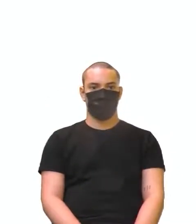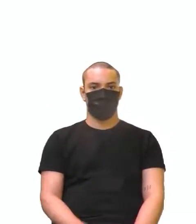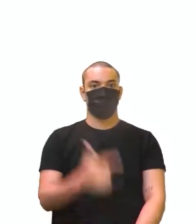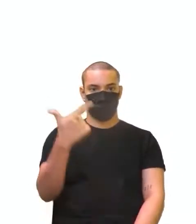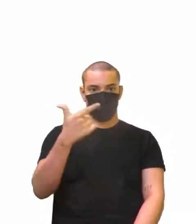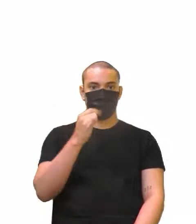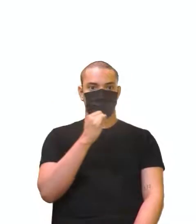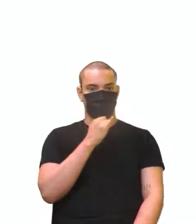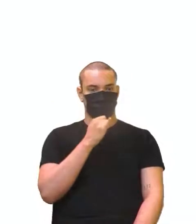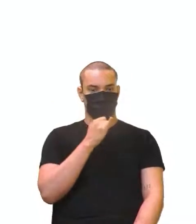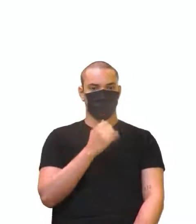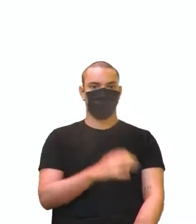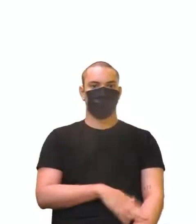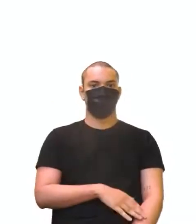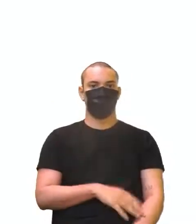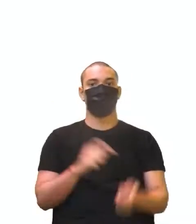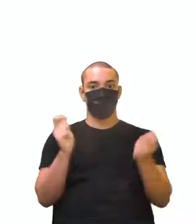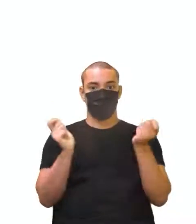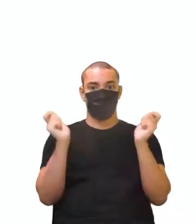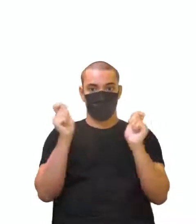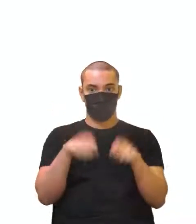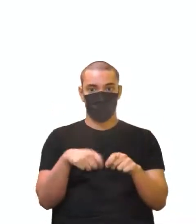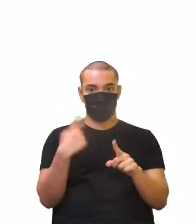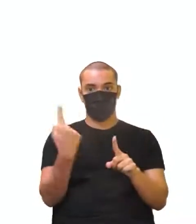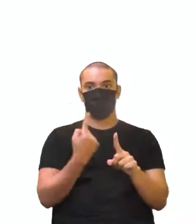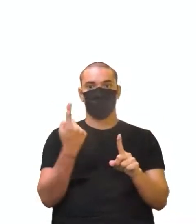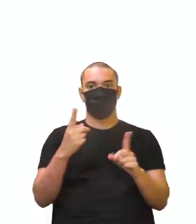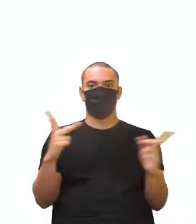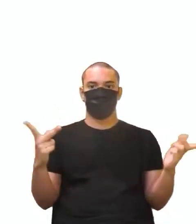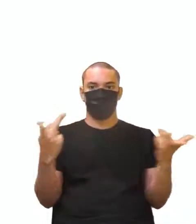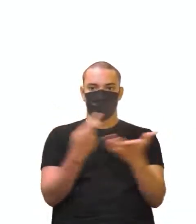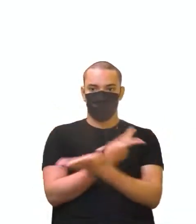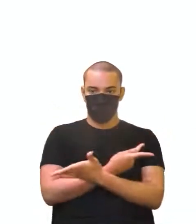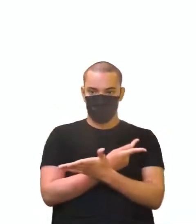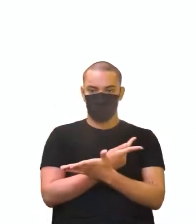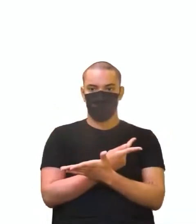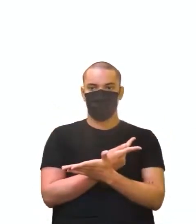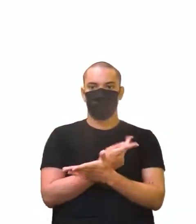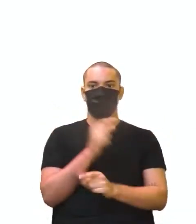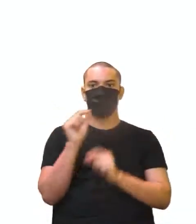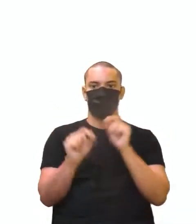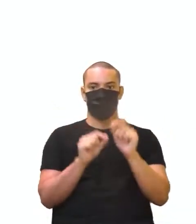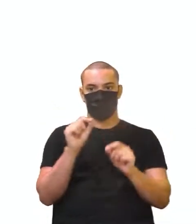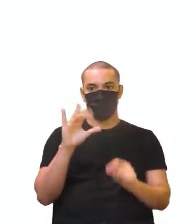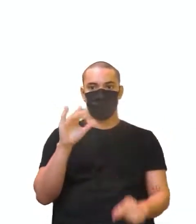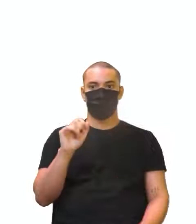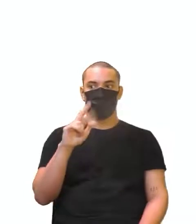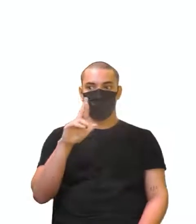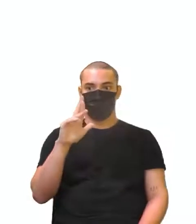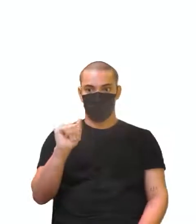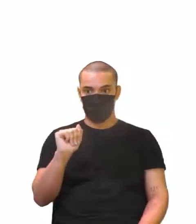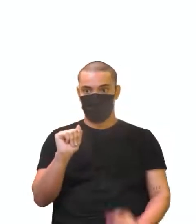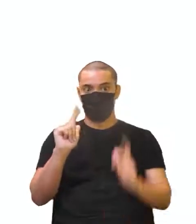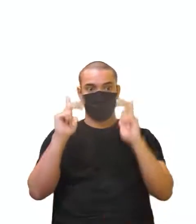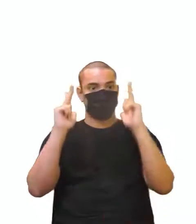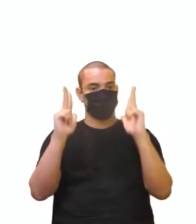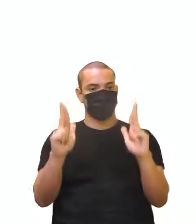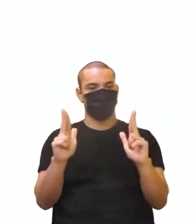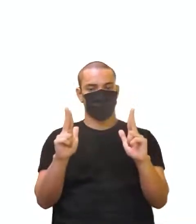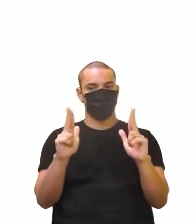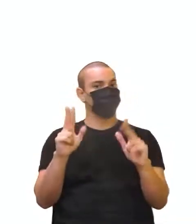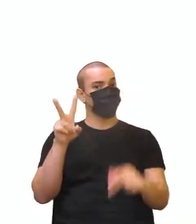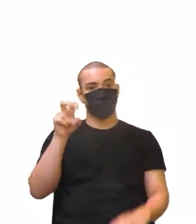exemplo. A probabilidade isolada de sair cara é igual